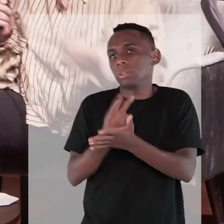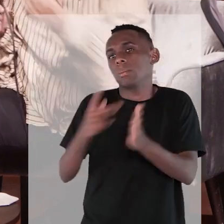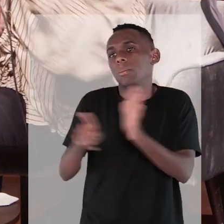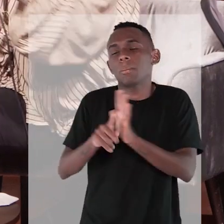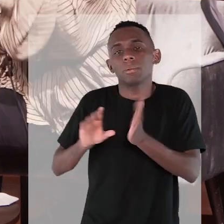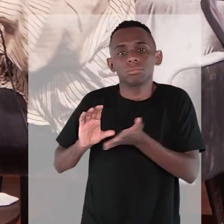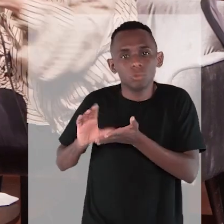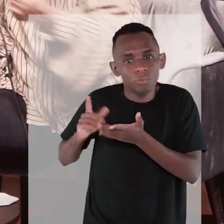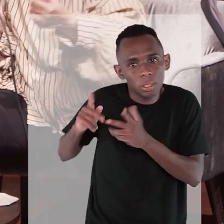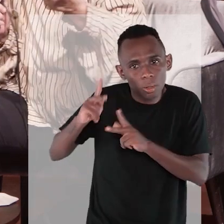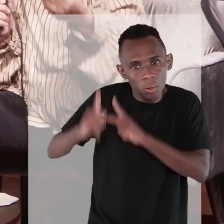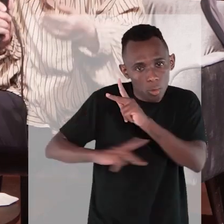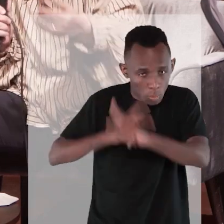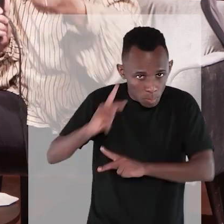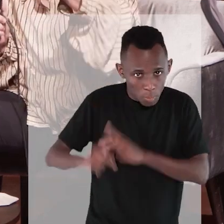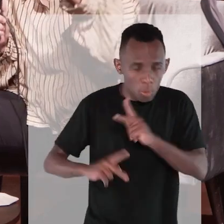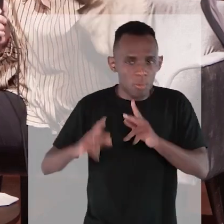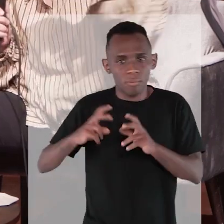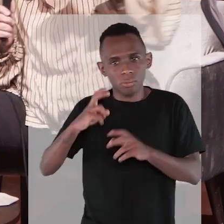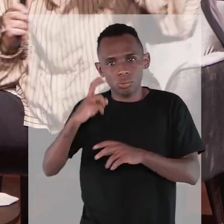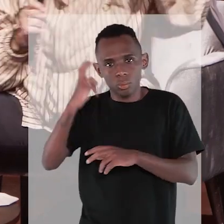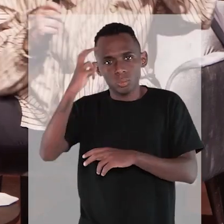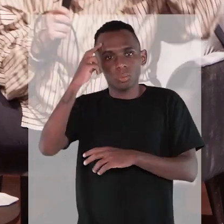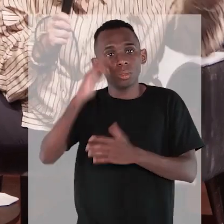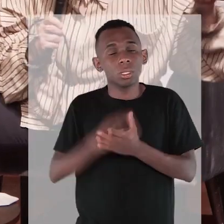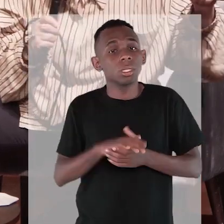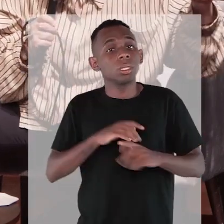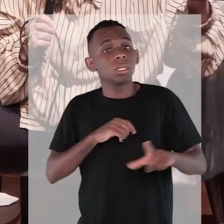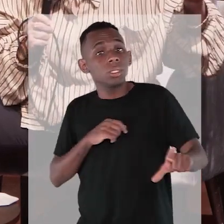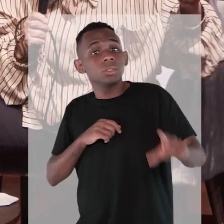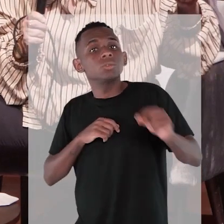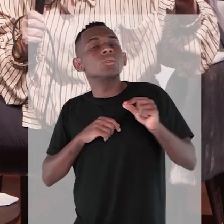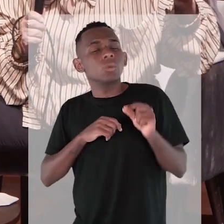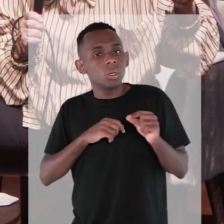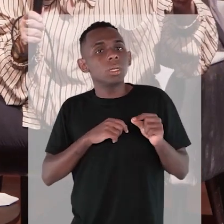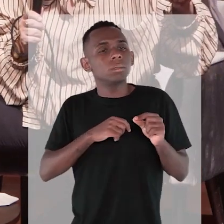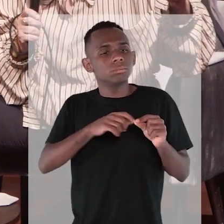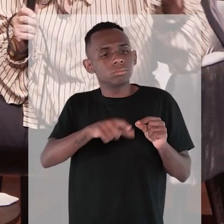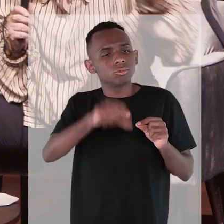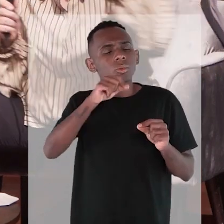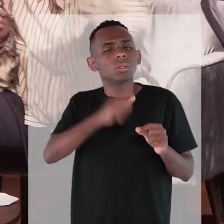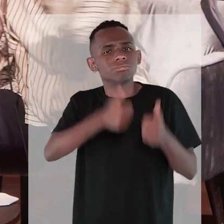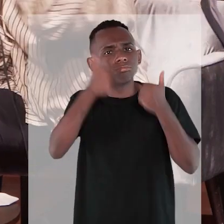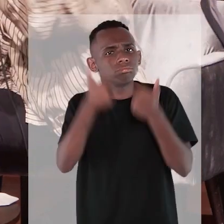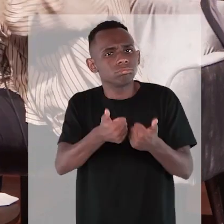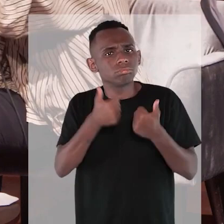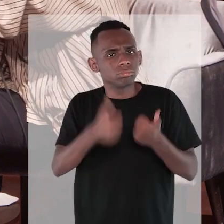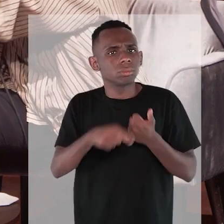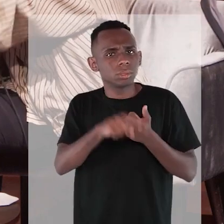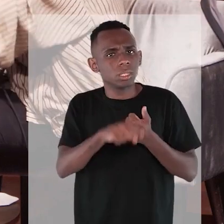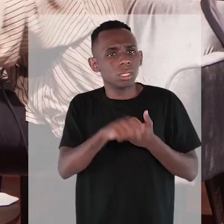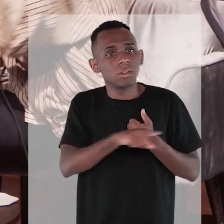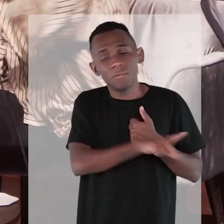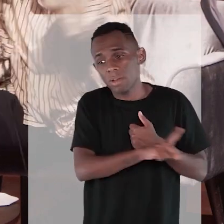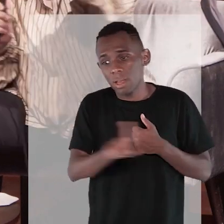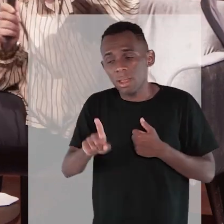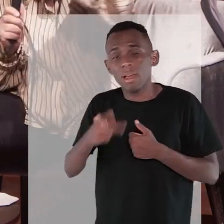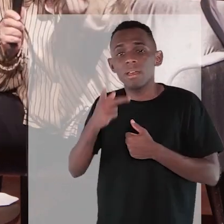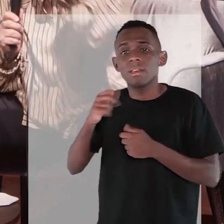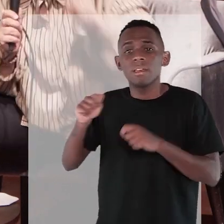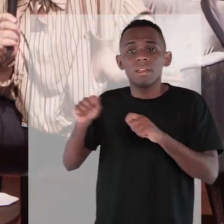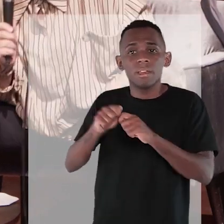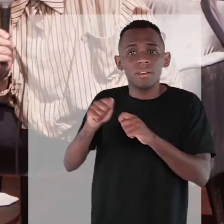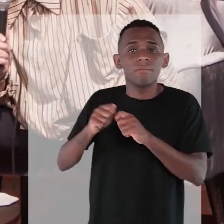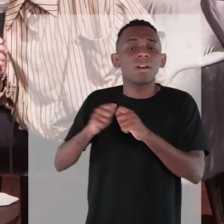público lá, da cultura, escolheu um excelente compositor e falou com ele assim, vai lá e faz uma marchinha